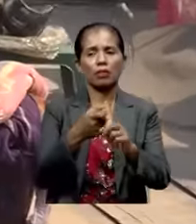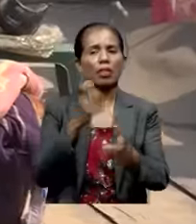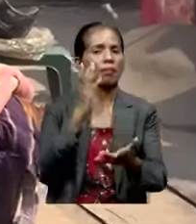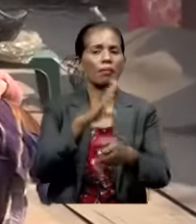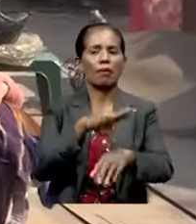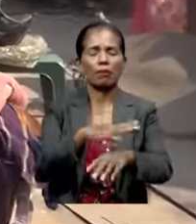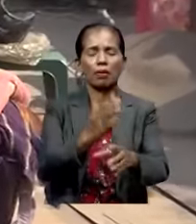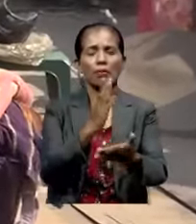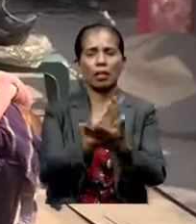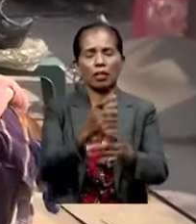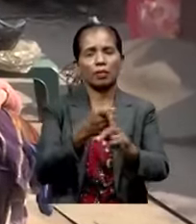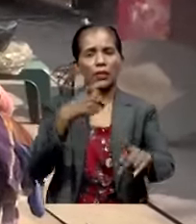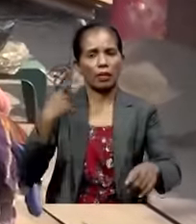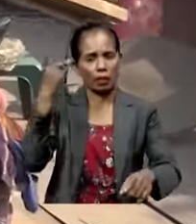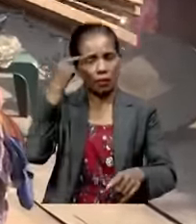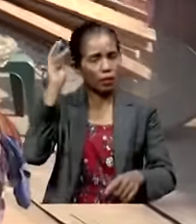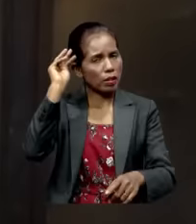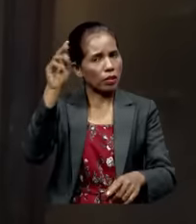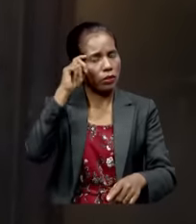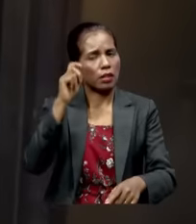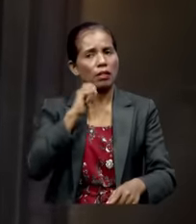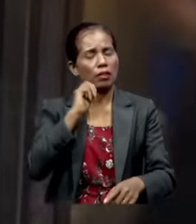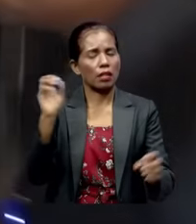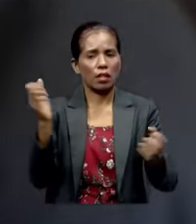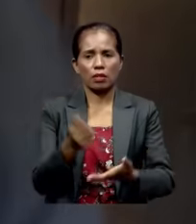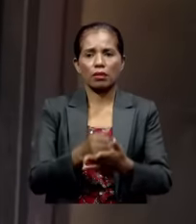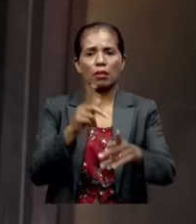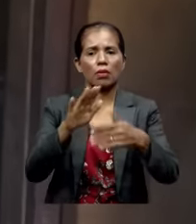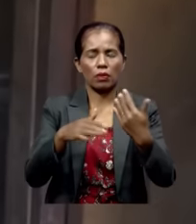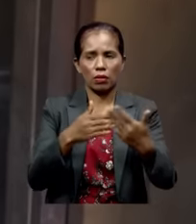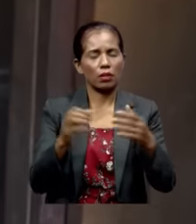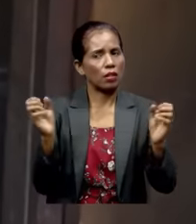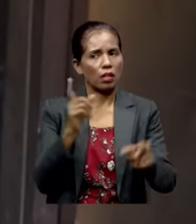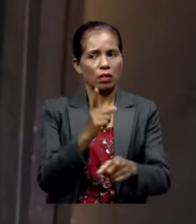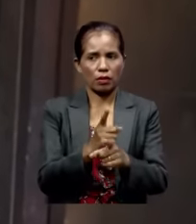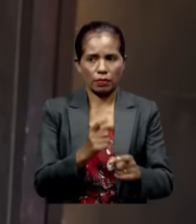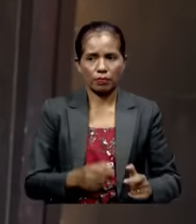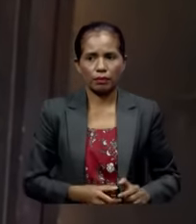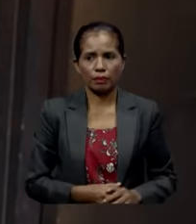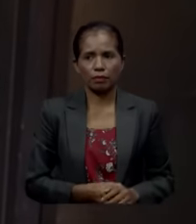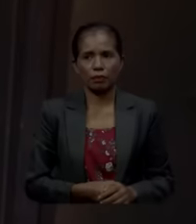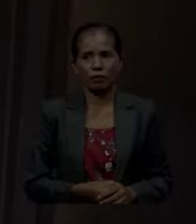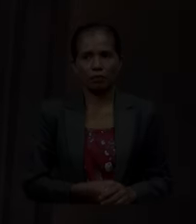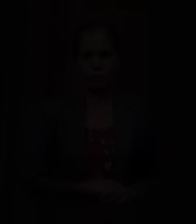Kaira Lassana Guzmão horrazão trata komunidade sira laho digno Luciano Amaral Zemi dos Santos ZMN.